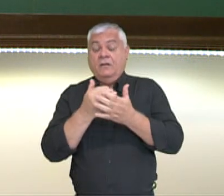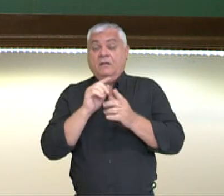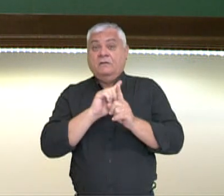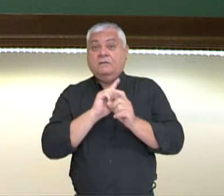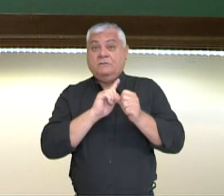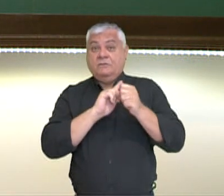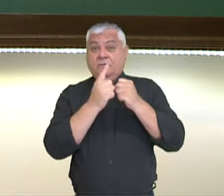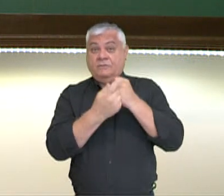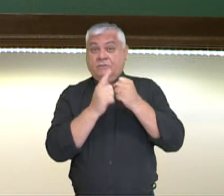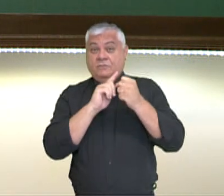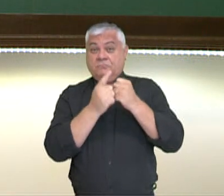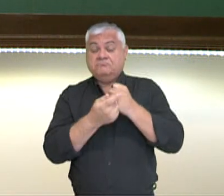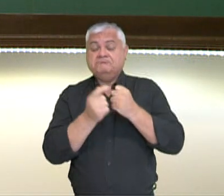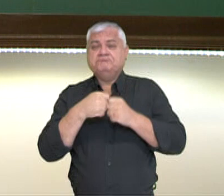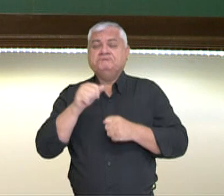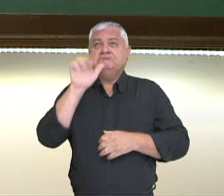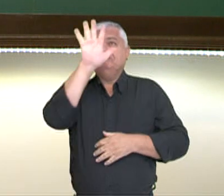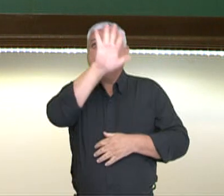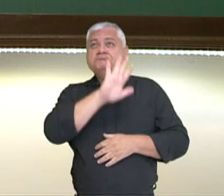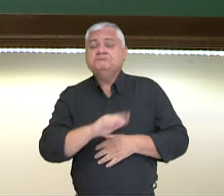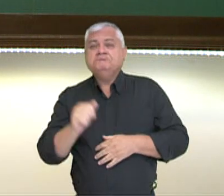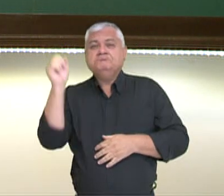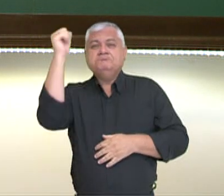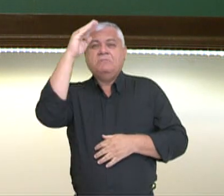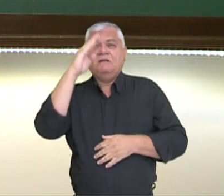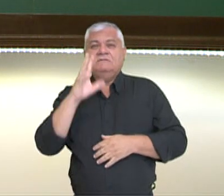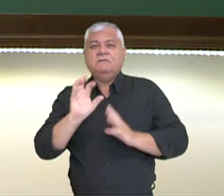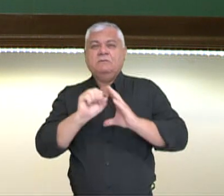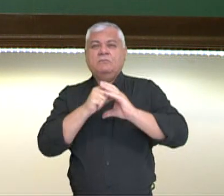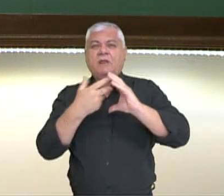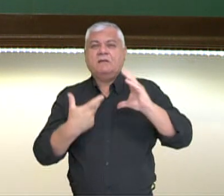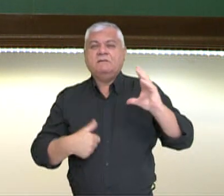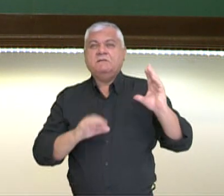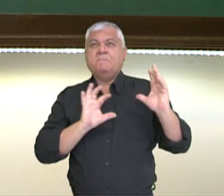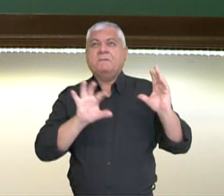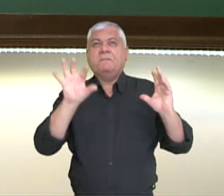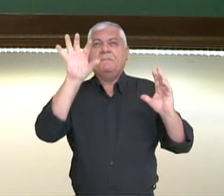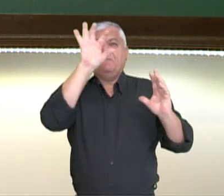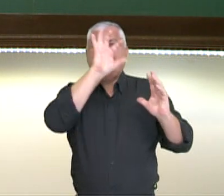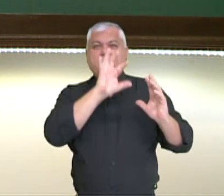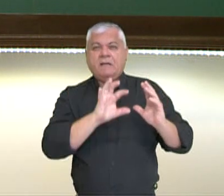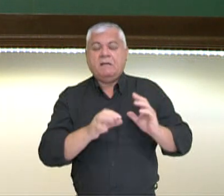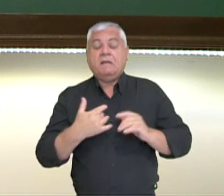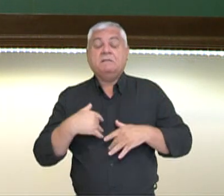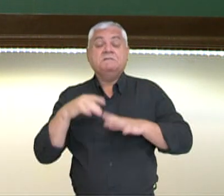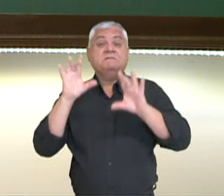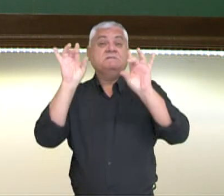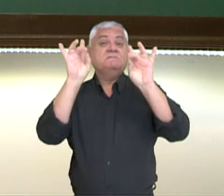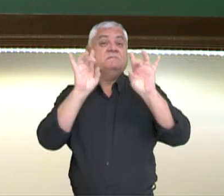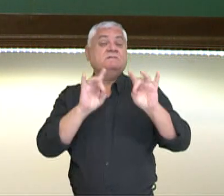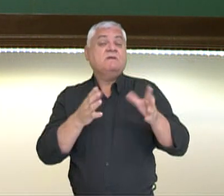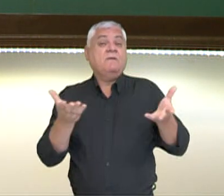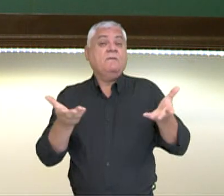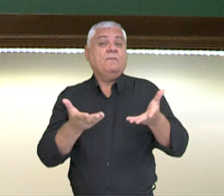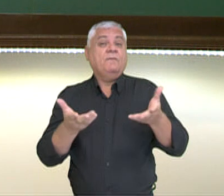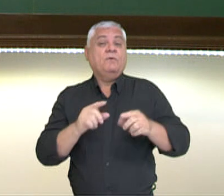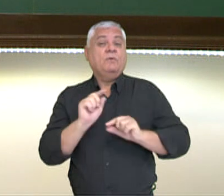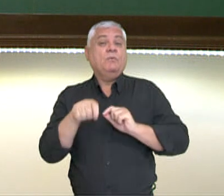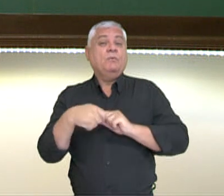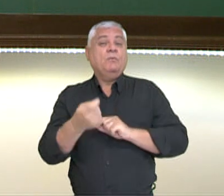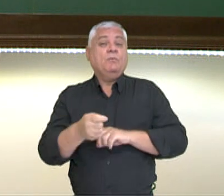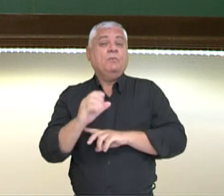Vamos falar sobre o Brasil, sobre características do território brasileiro e, em especial, nesta aula a gente vai falar sobre